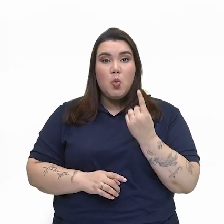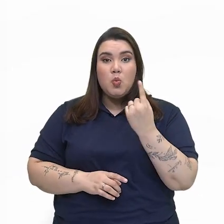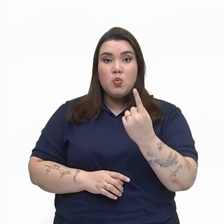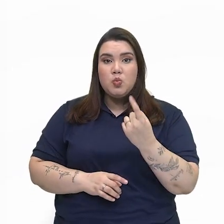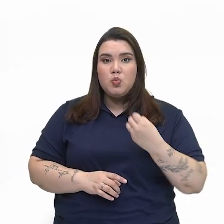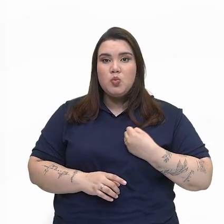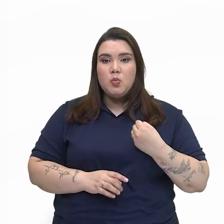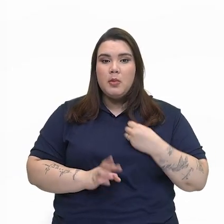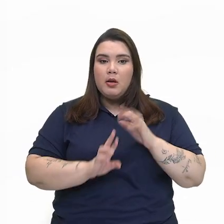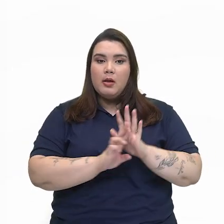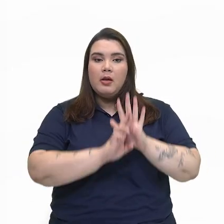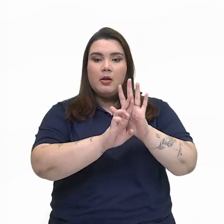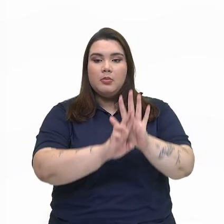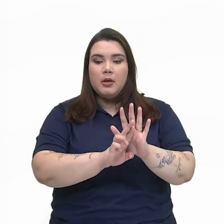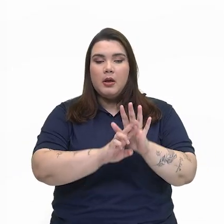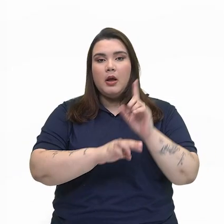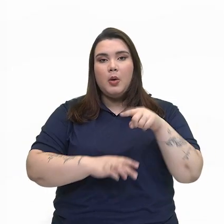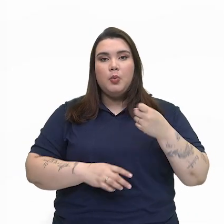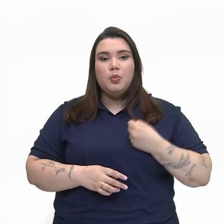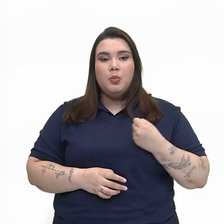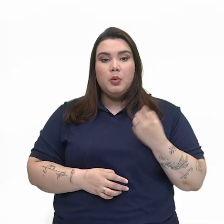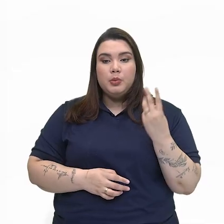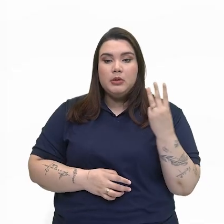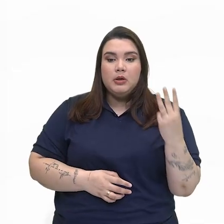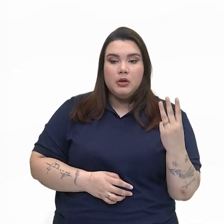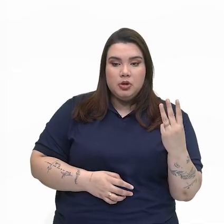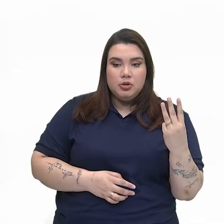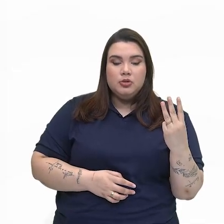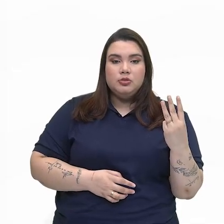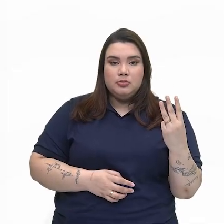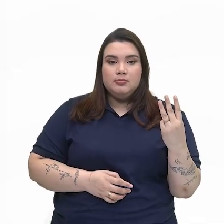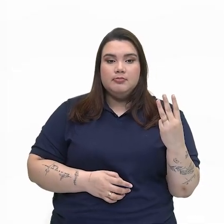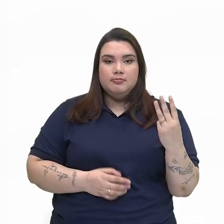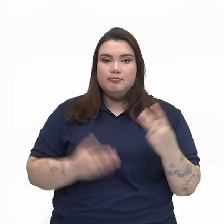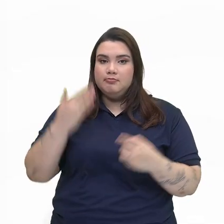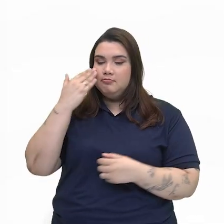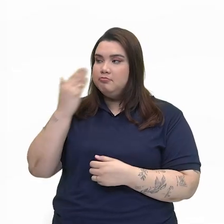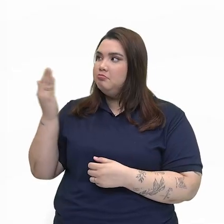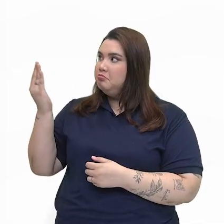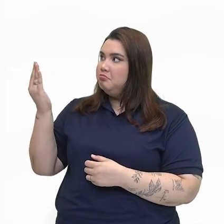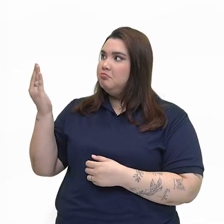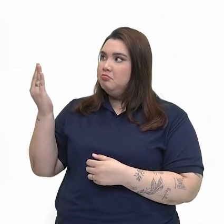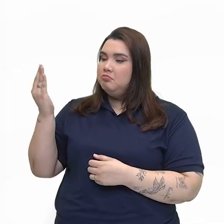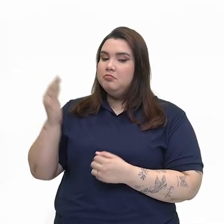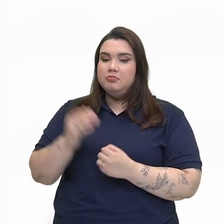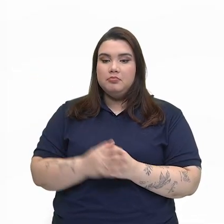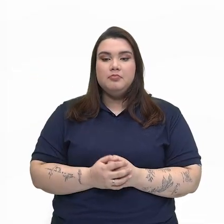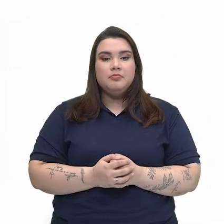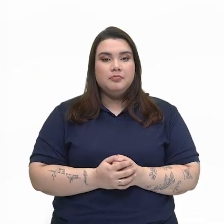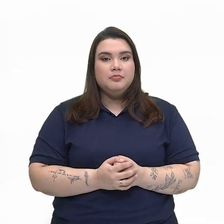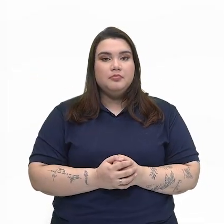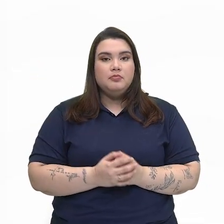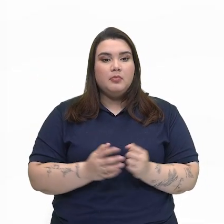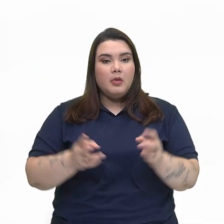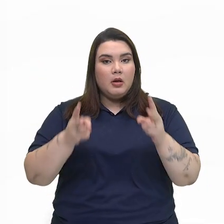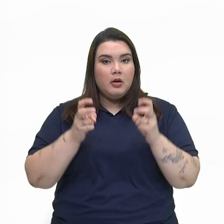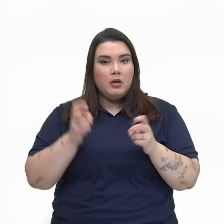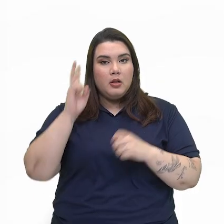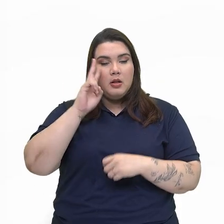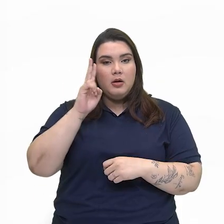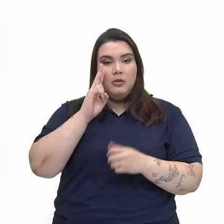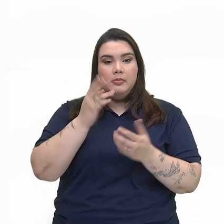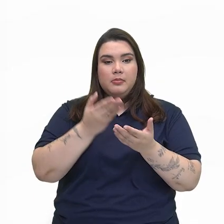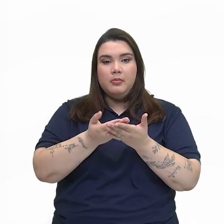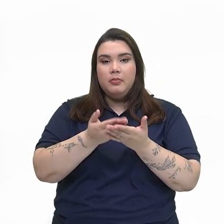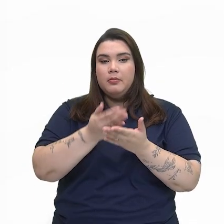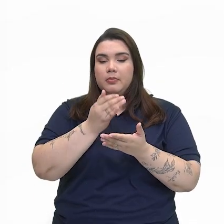significativo, que é exatamente aqui o número 3, ó, que aparece aqui. Esse é o único significativo. Lembra dos exemplos anteriores? Eu